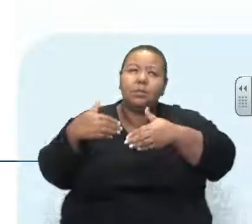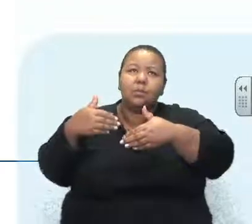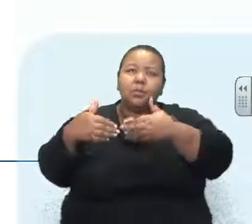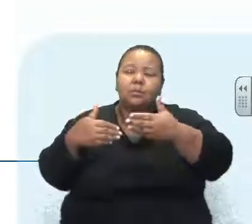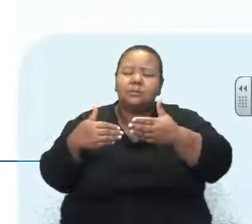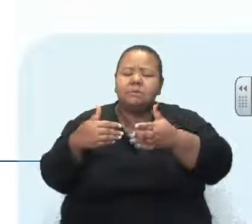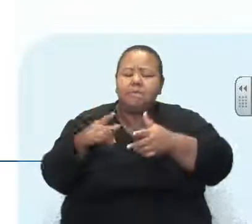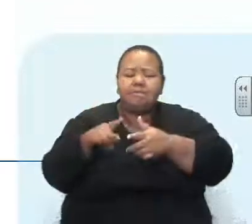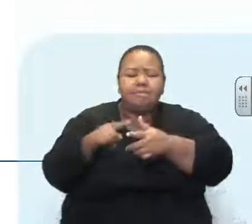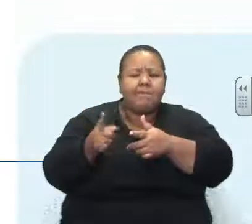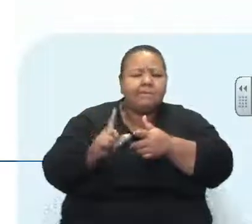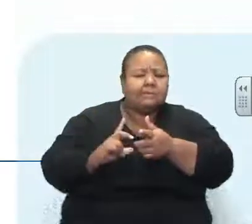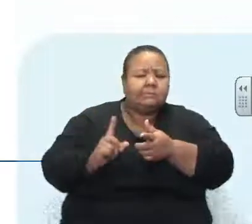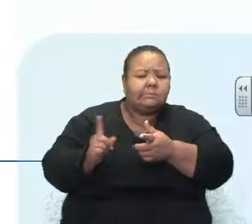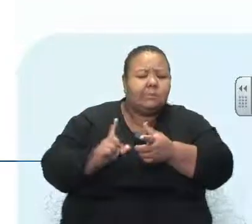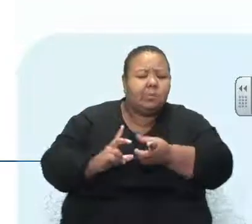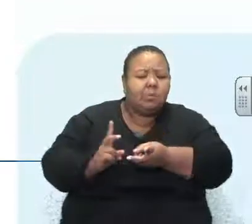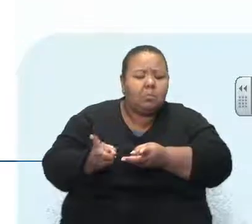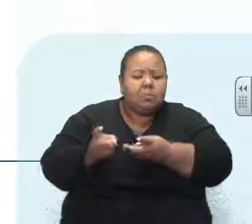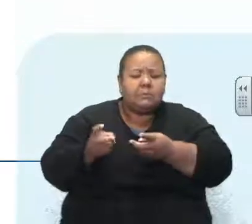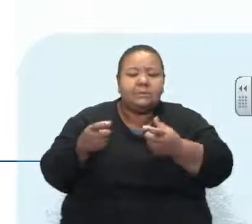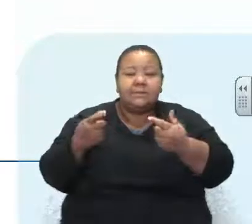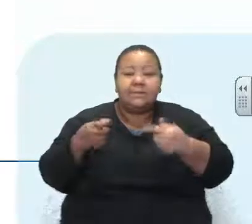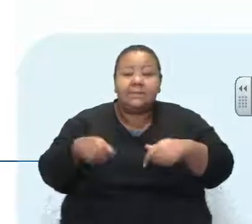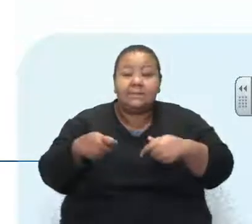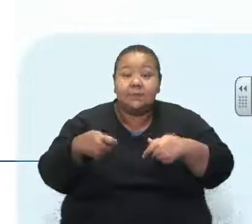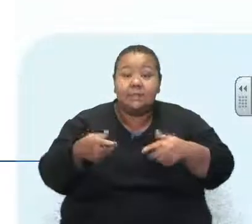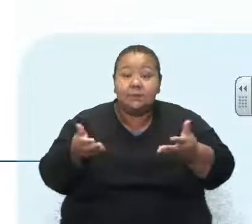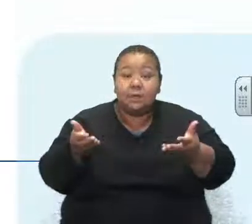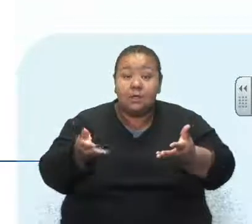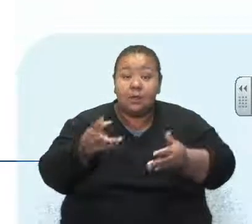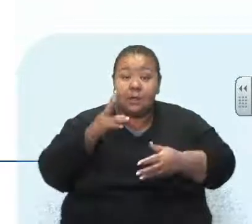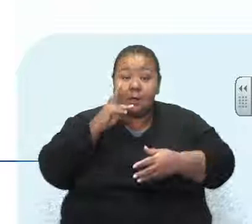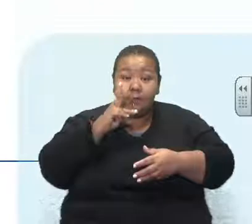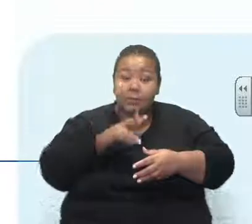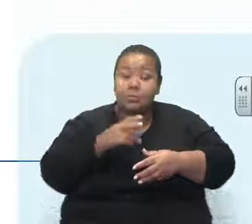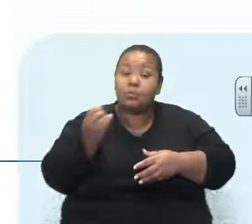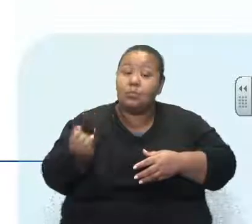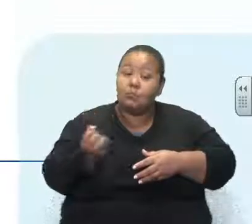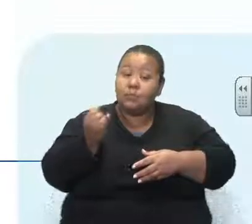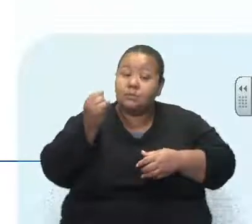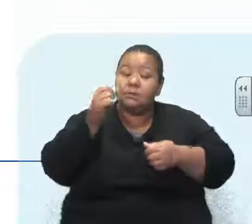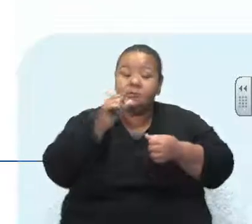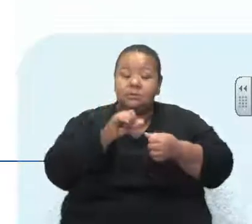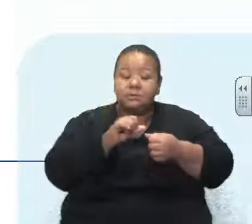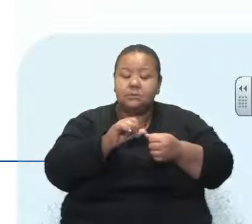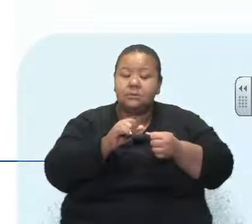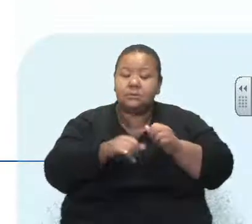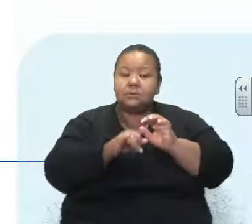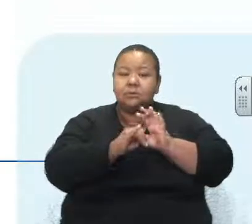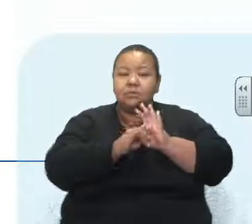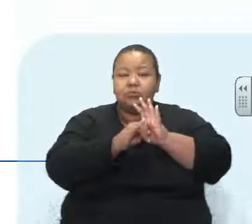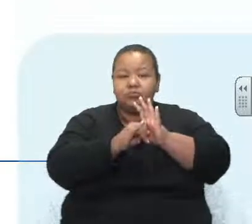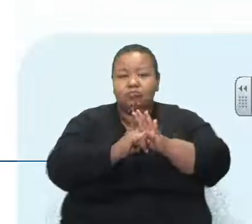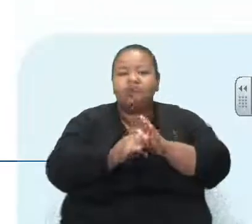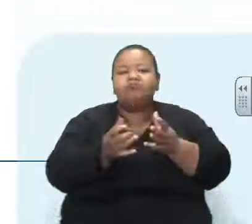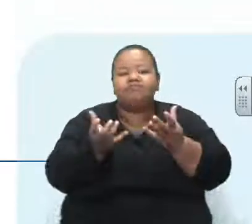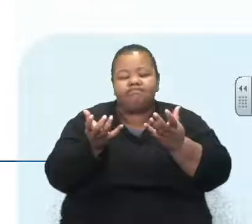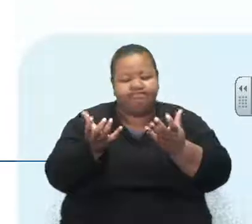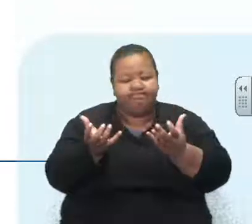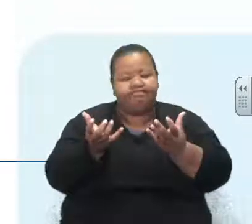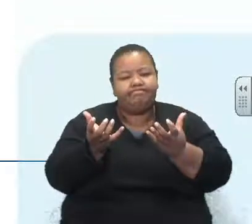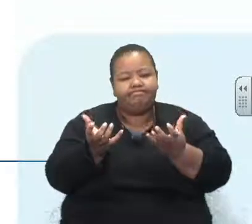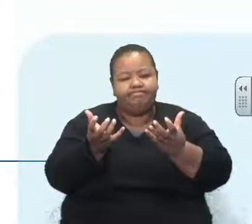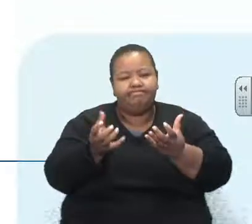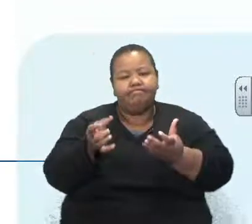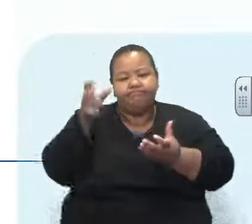sentiam necessidade. Agora que eles viram a importância de ter indicadores e fazer análise, eles desejam fazer